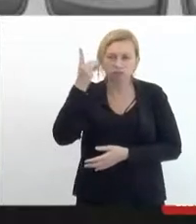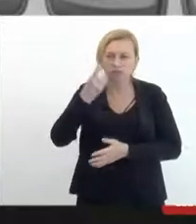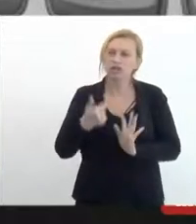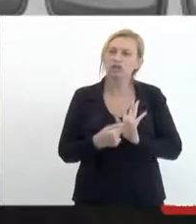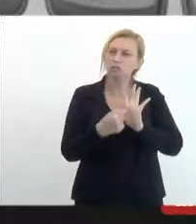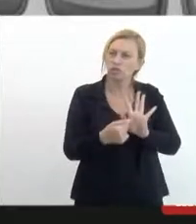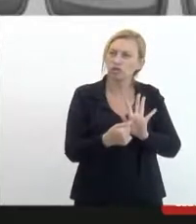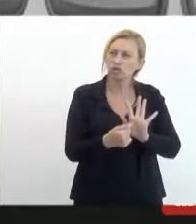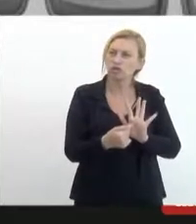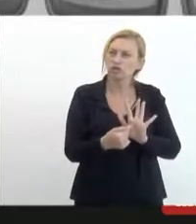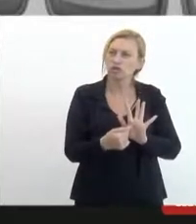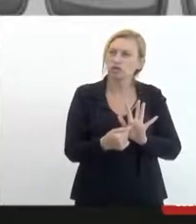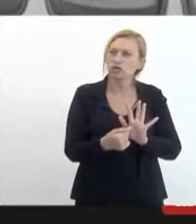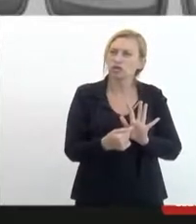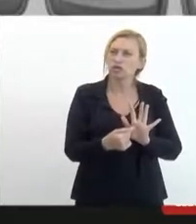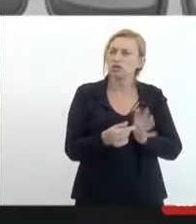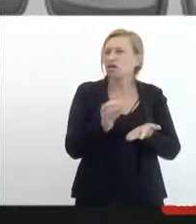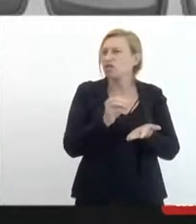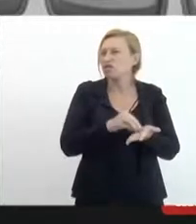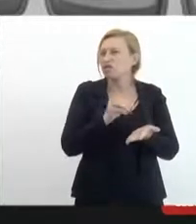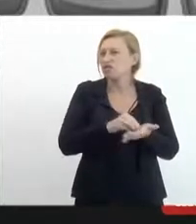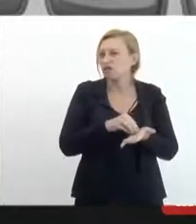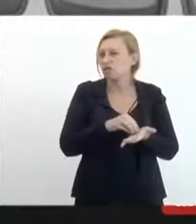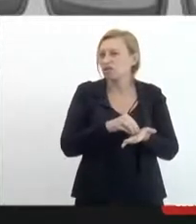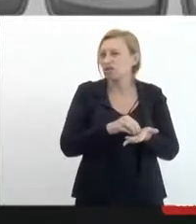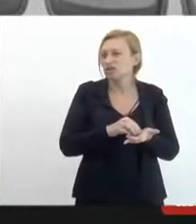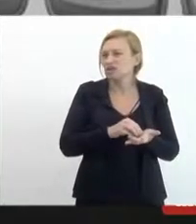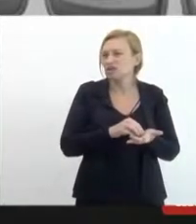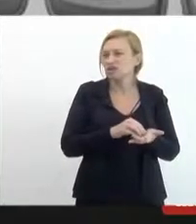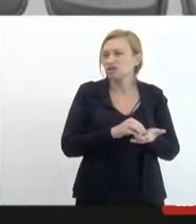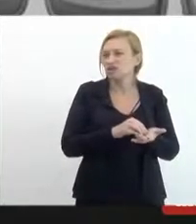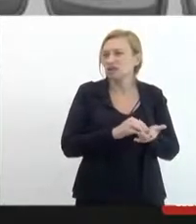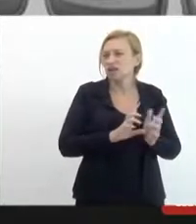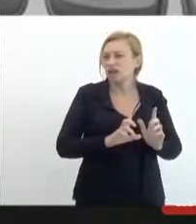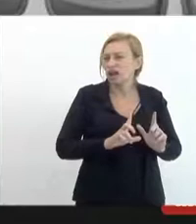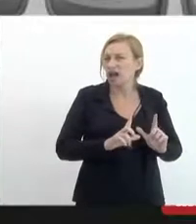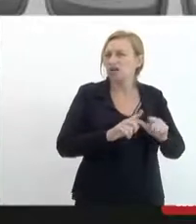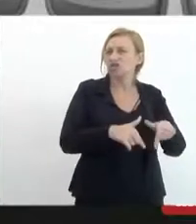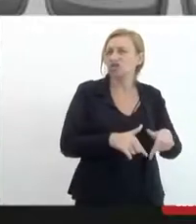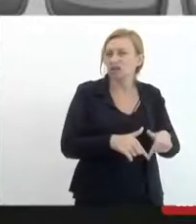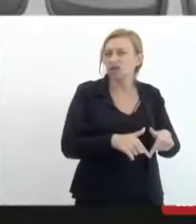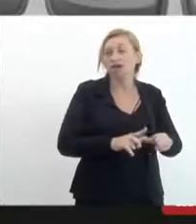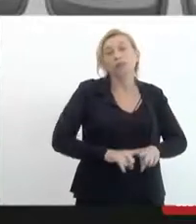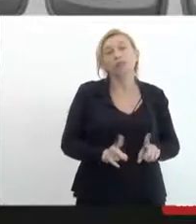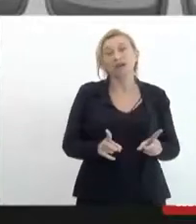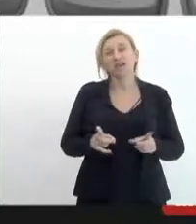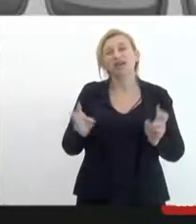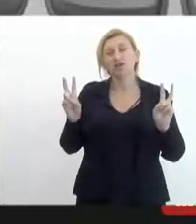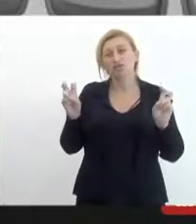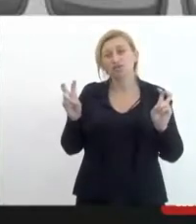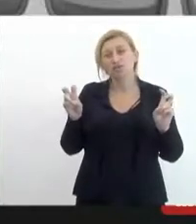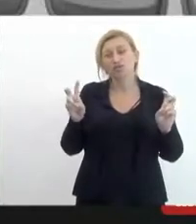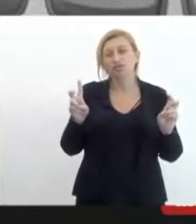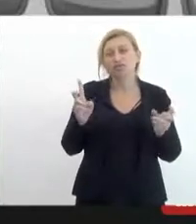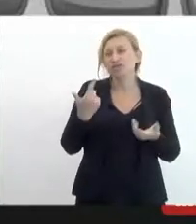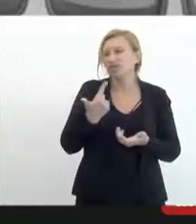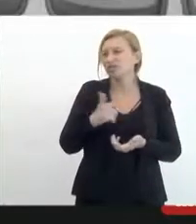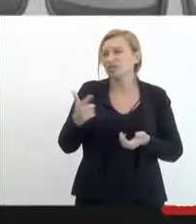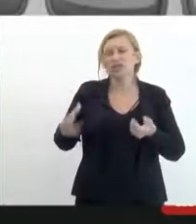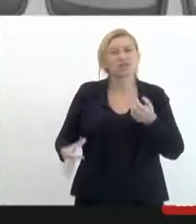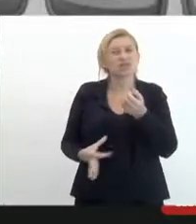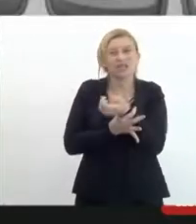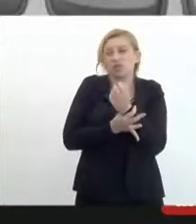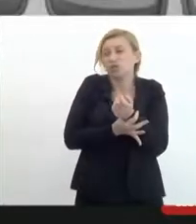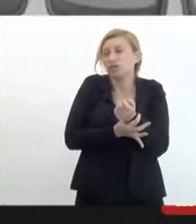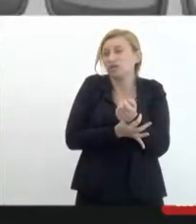mostram que não há uma falta de apetite do lado de cá, mas há situações que nos trazem incertezas, que nos